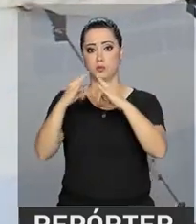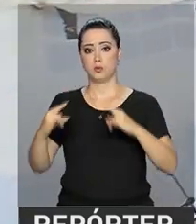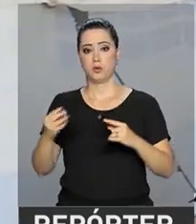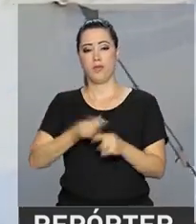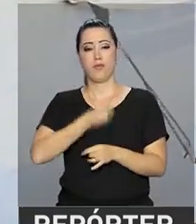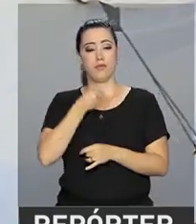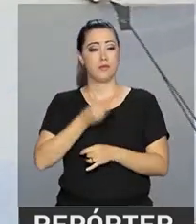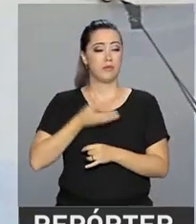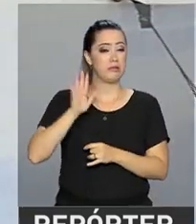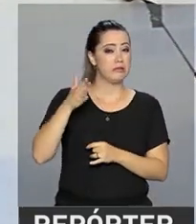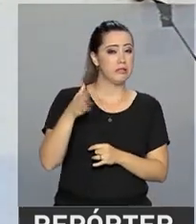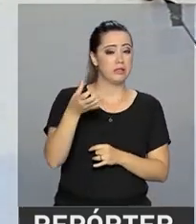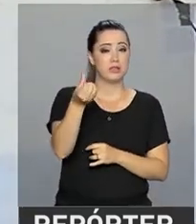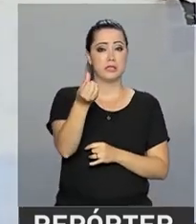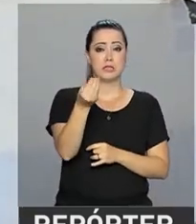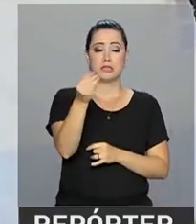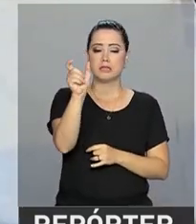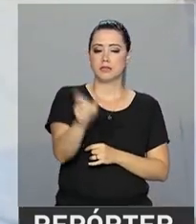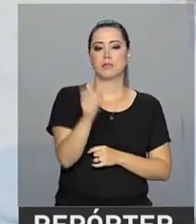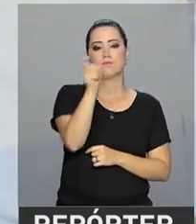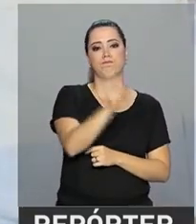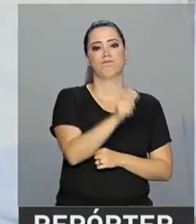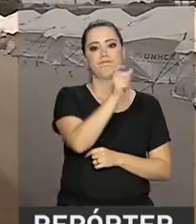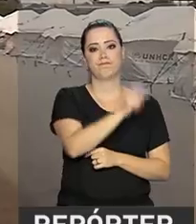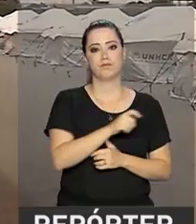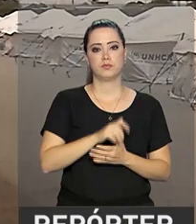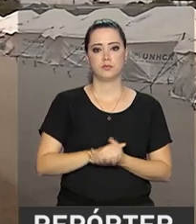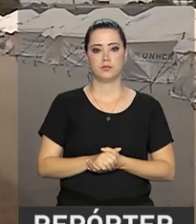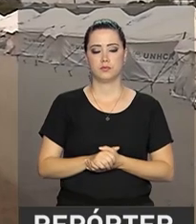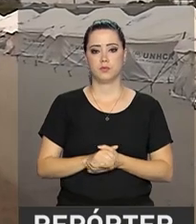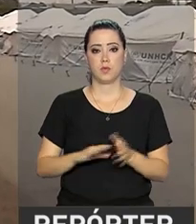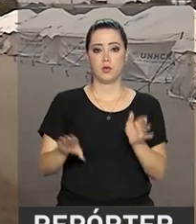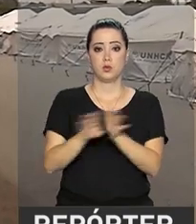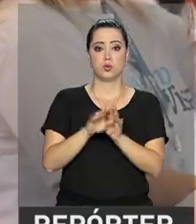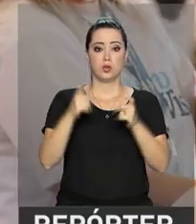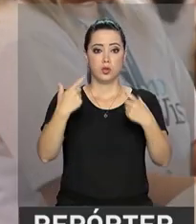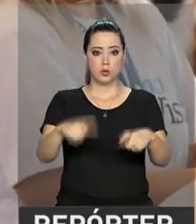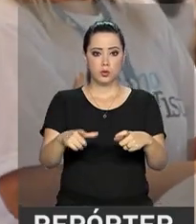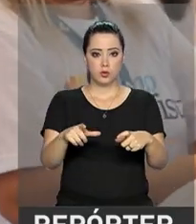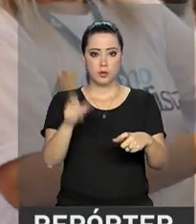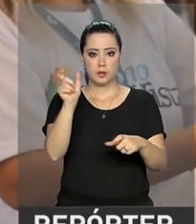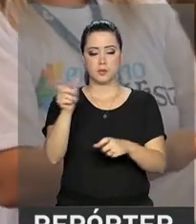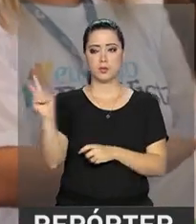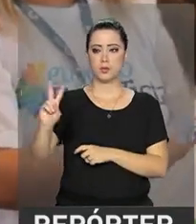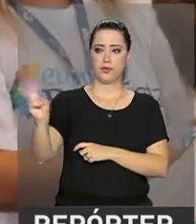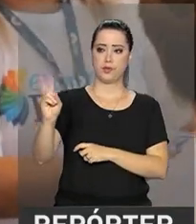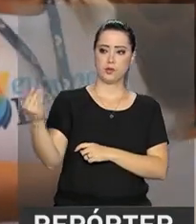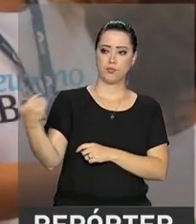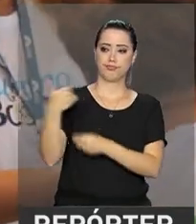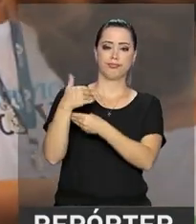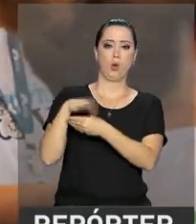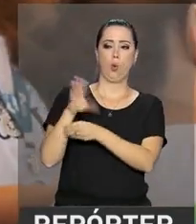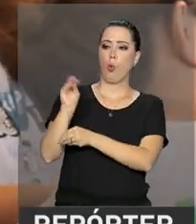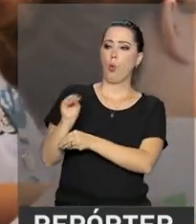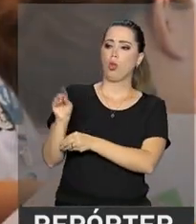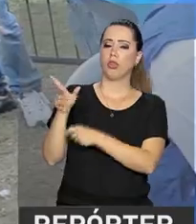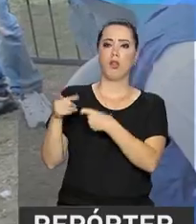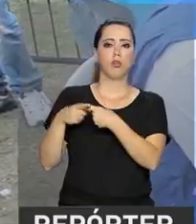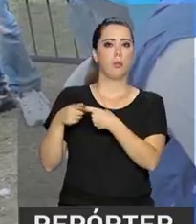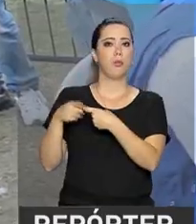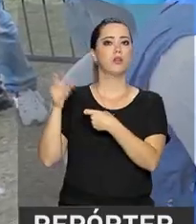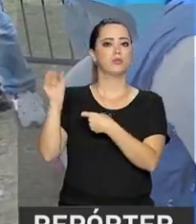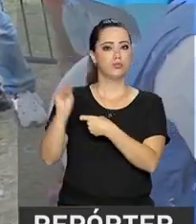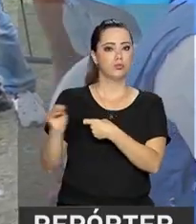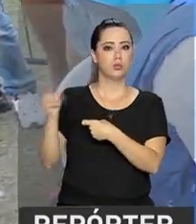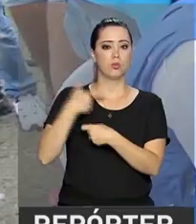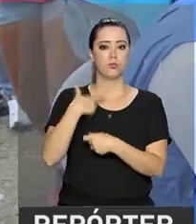vivem cerca de 600 pessoas. Ao chegar no abrigo, os venezuelanos passaram por exames médicos e